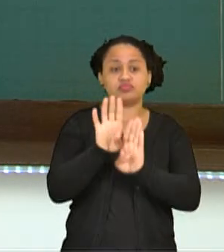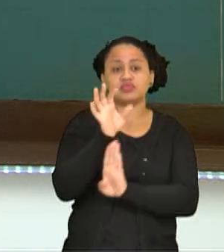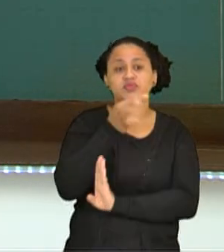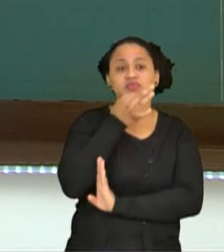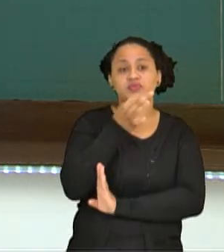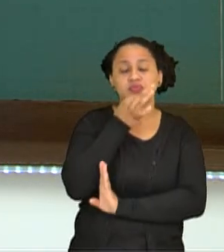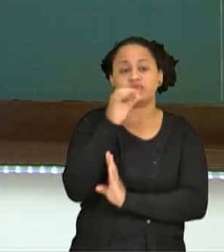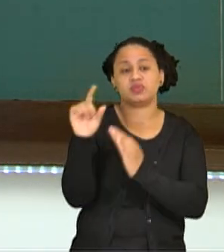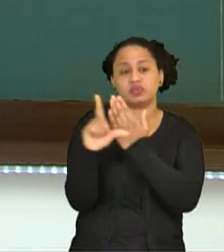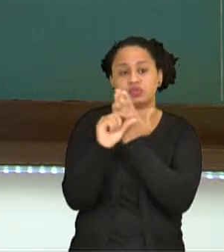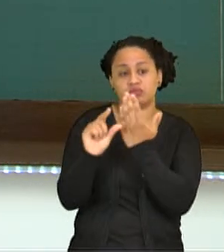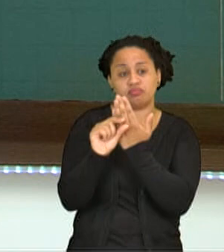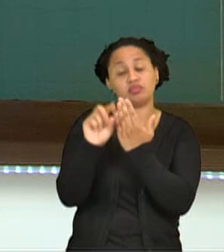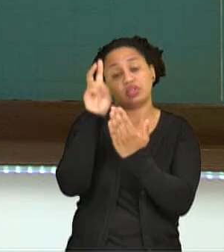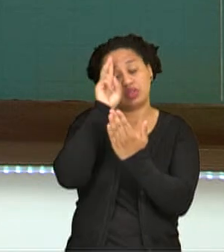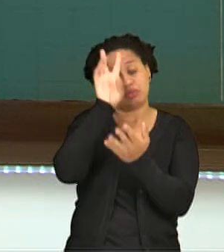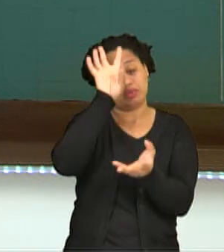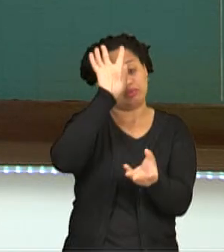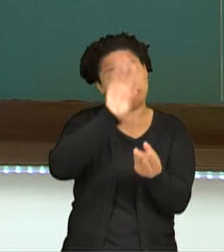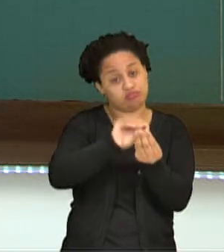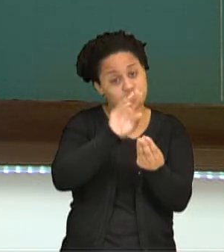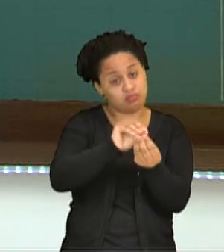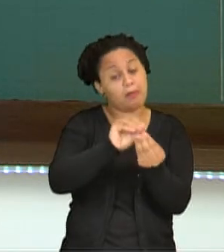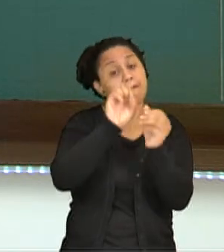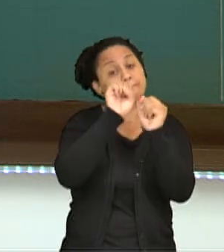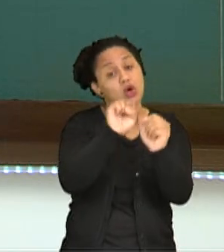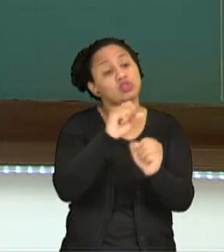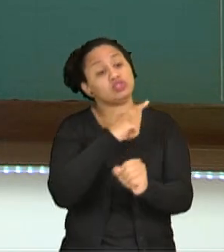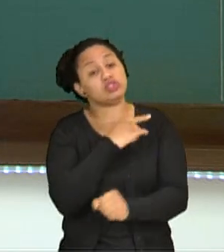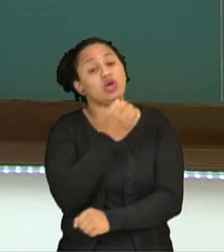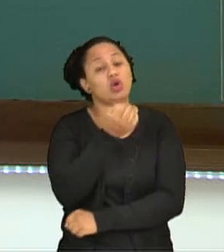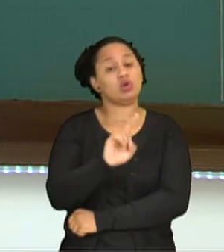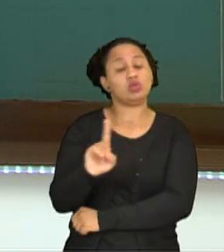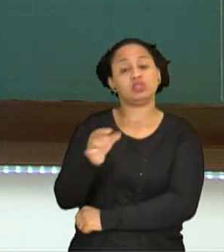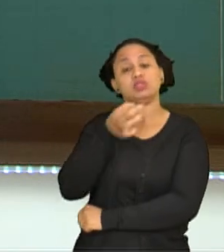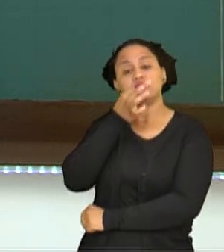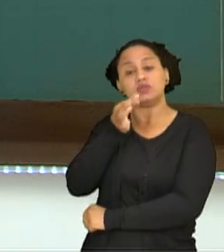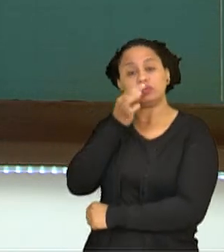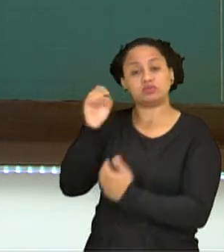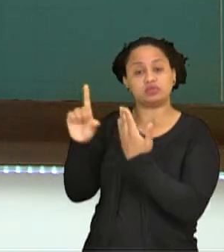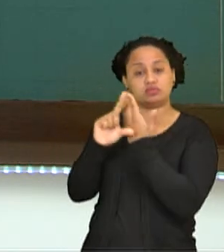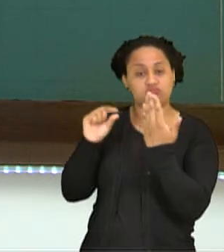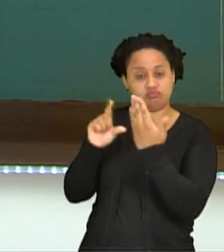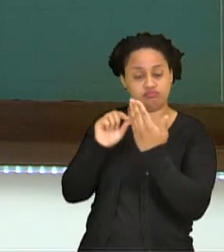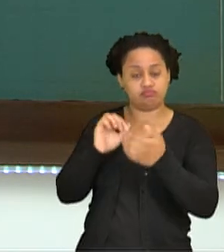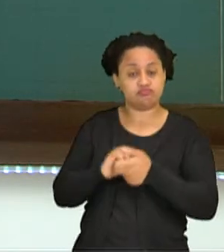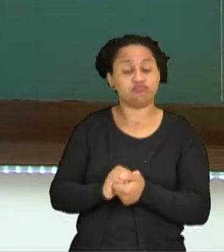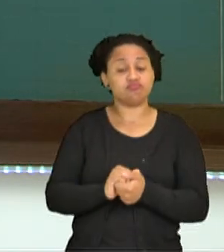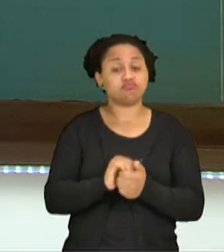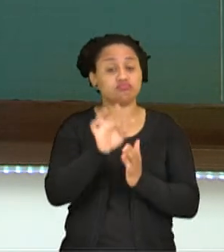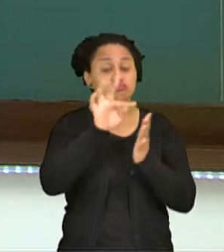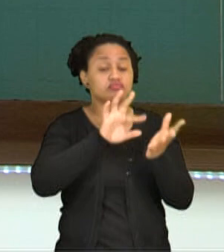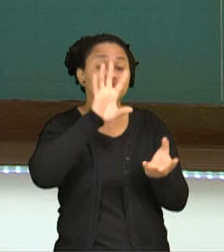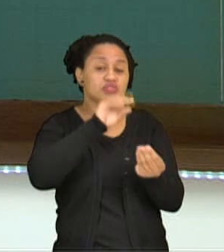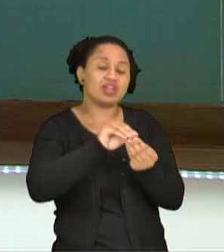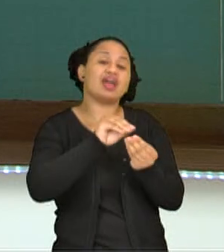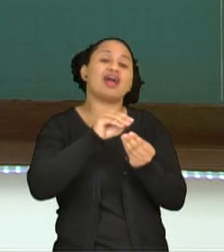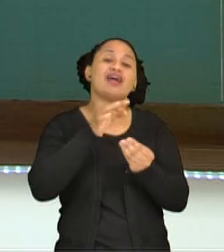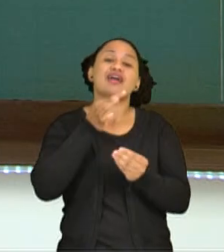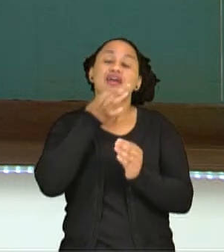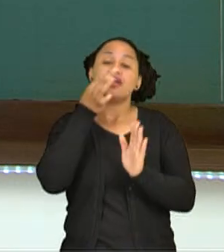lembrando que a resenha, ela pode trazer ou não opinião do autor. A resenha crítica, aí sim, ela já